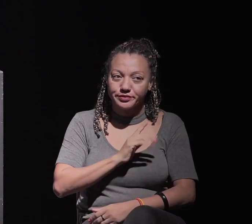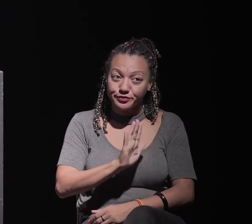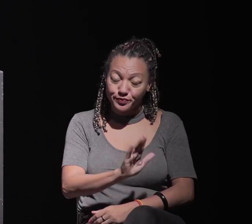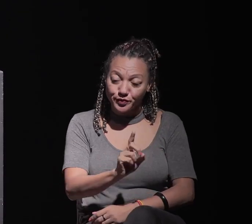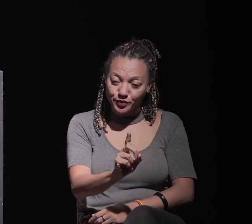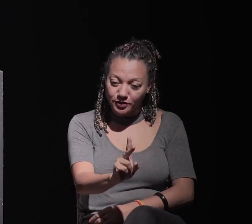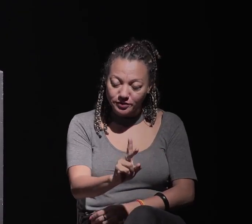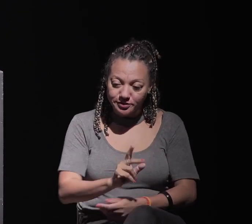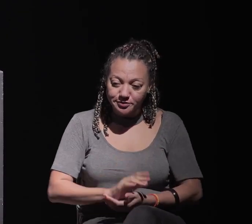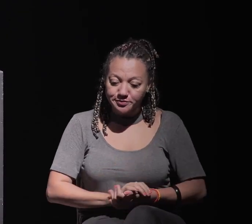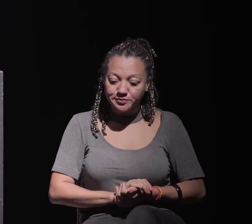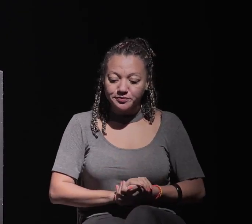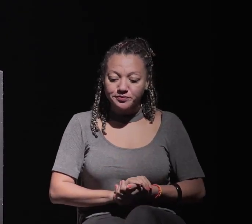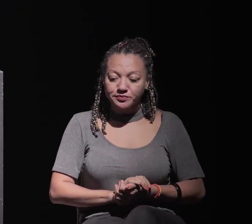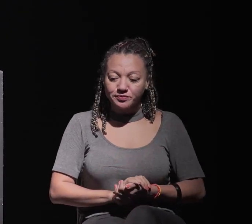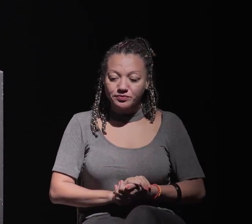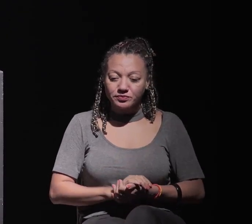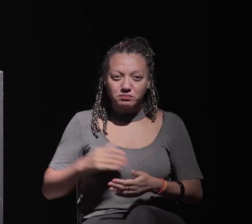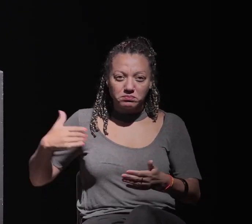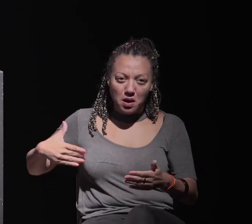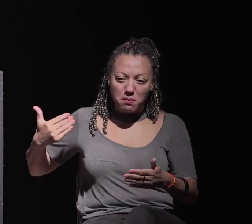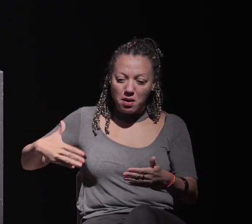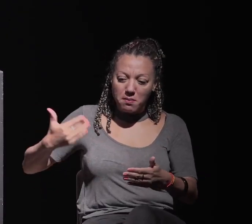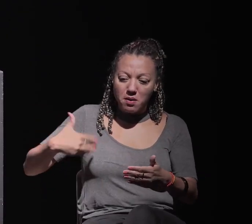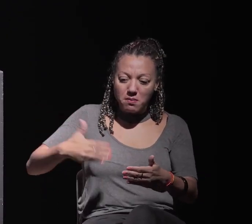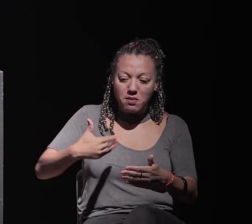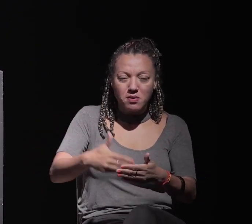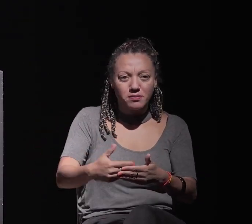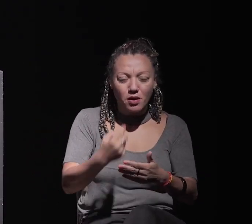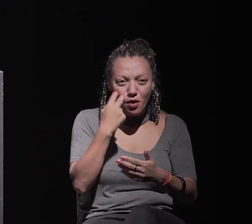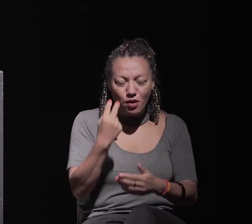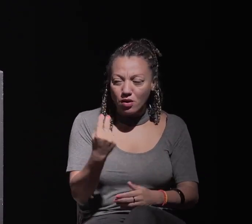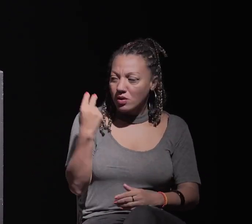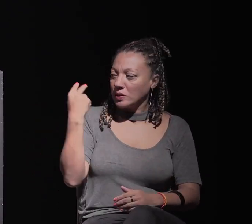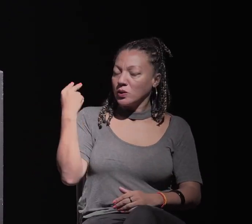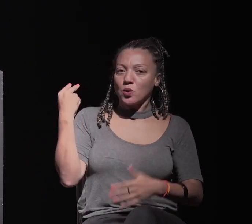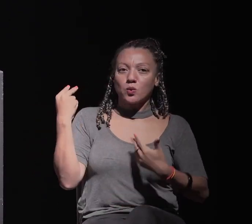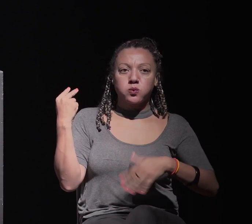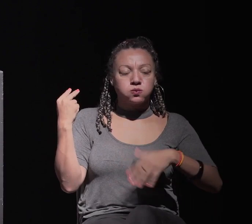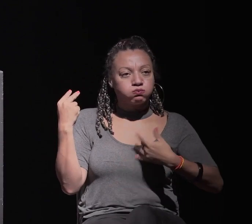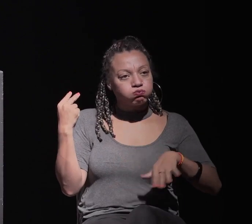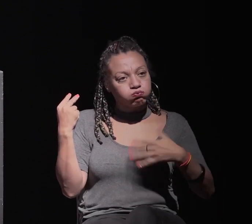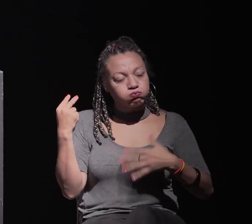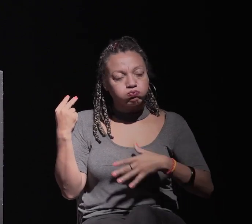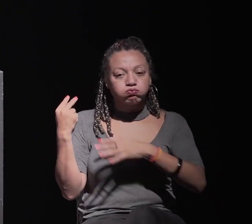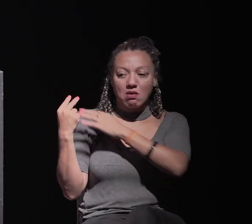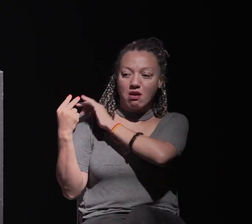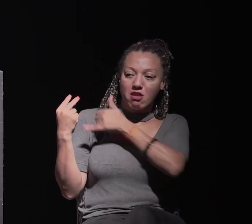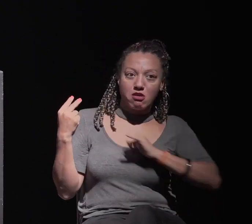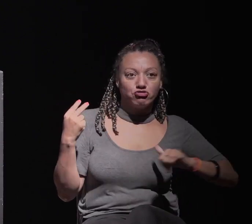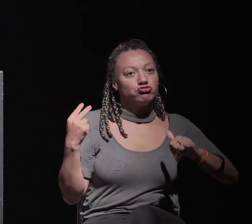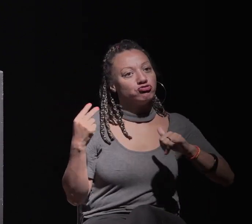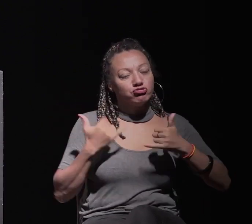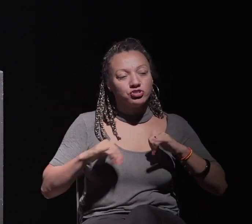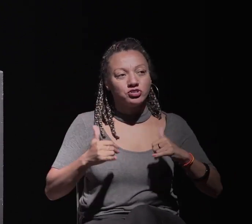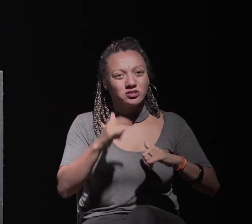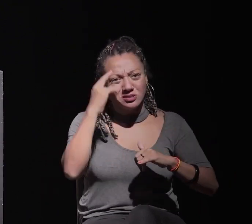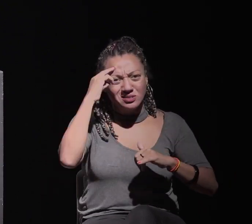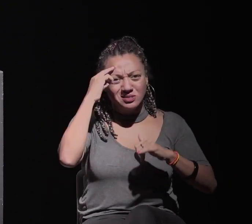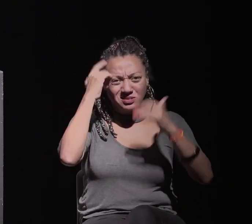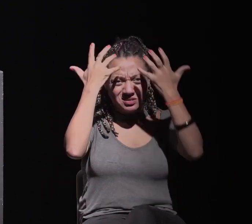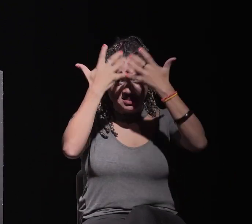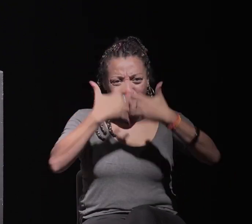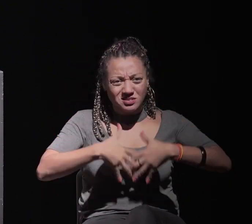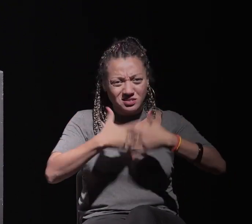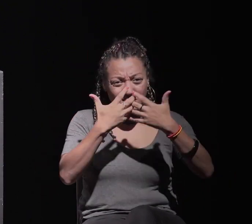Pois bem, acho que, de alguma maneira, a gente pode se inspirar nisso, ou tomar energia disso, tirar energia disso, para pensar como é que vai